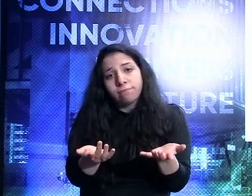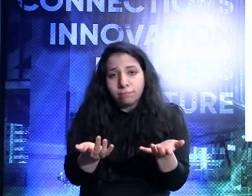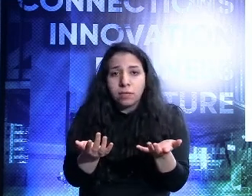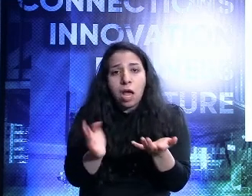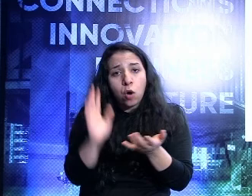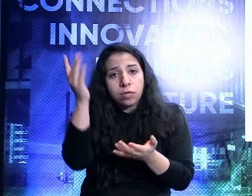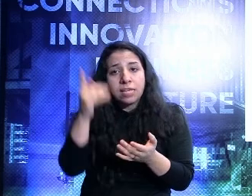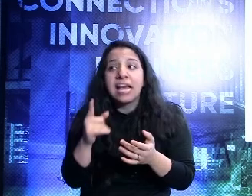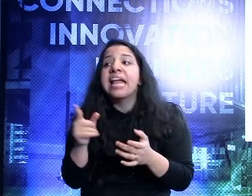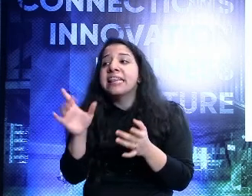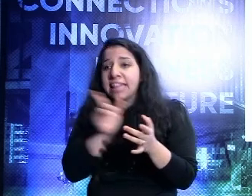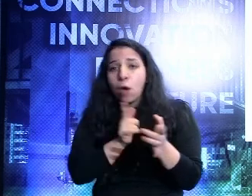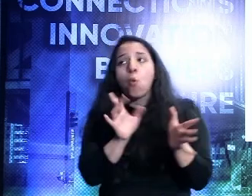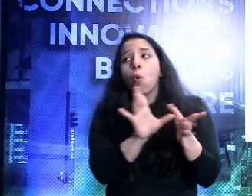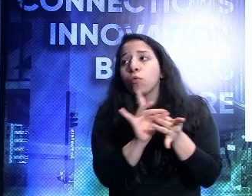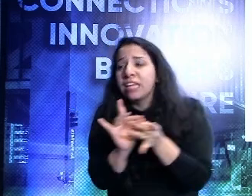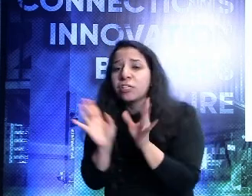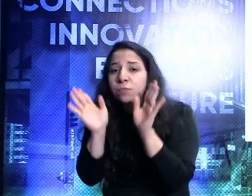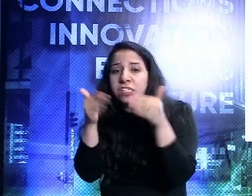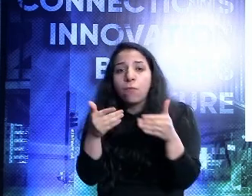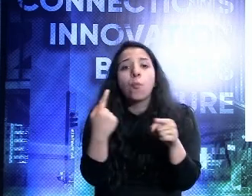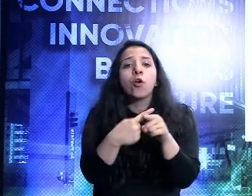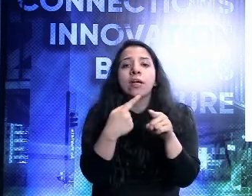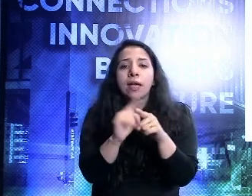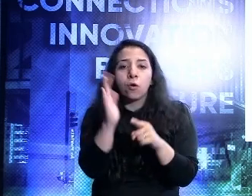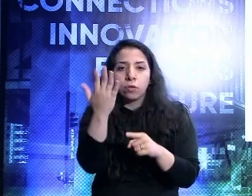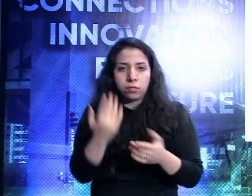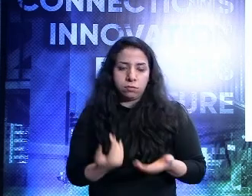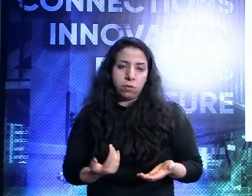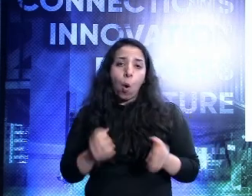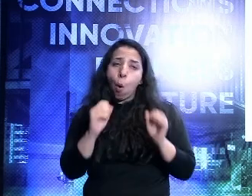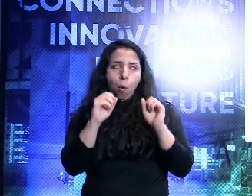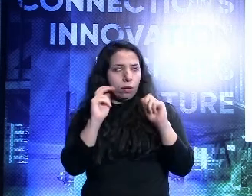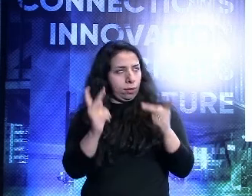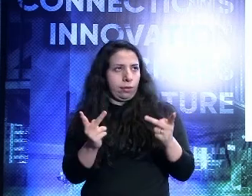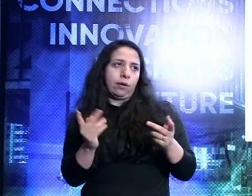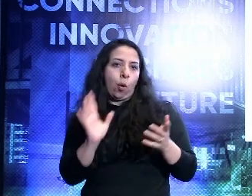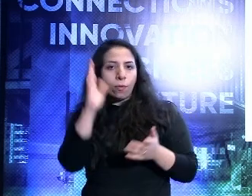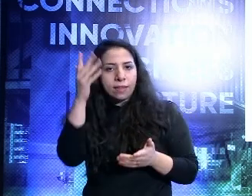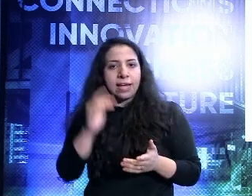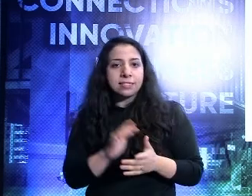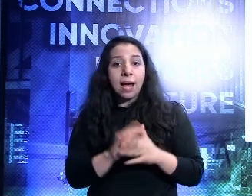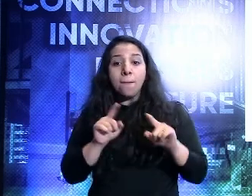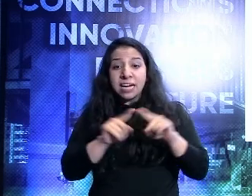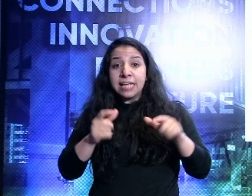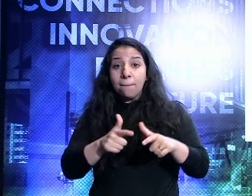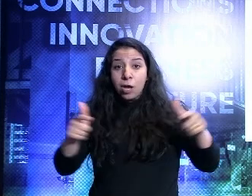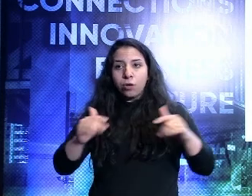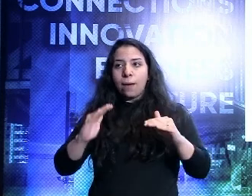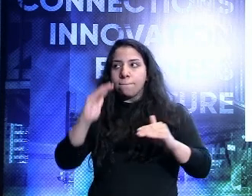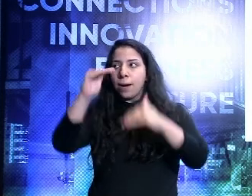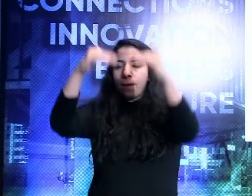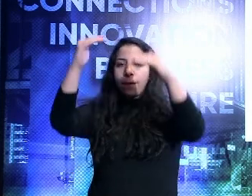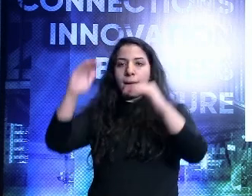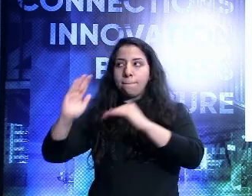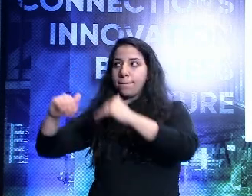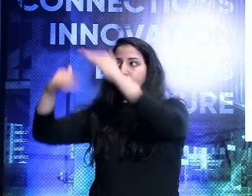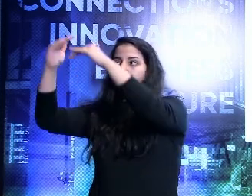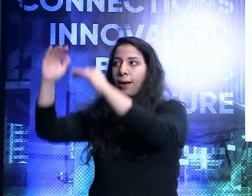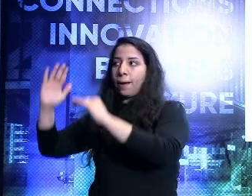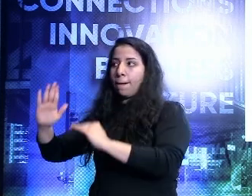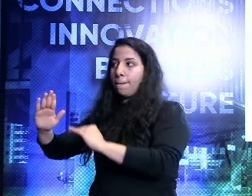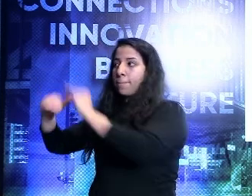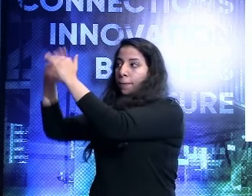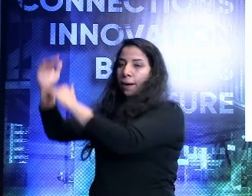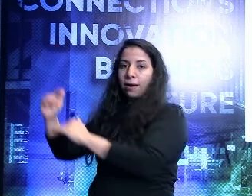contexto específico, e tudo bem, faz parte do jogo. Mas na maioria evoluiu muito. Você consegue enxergar a evolução. Você consegue